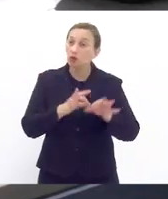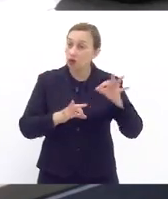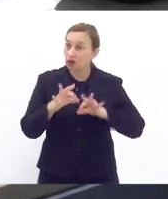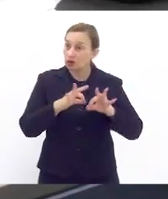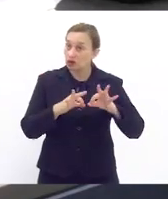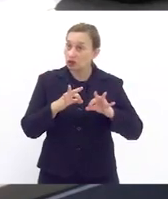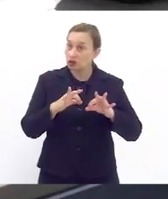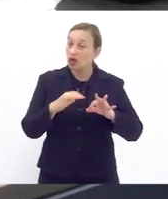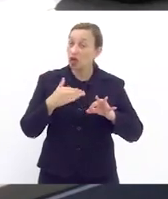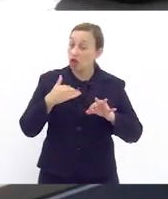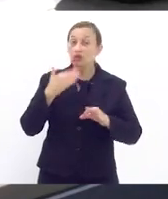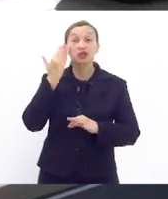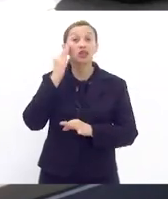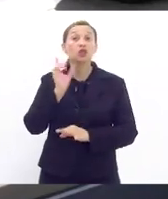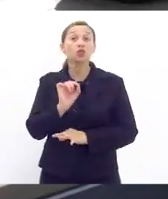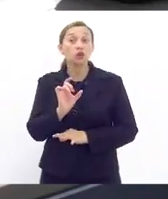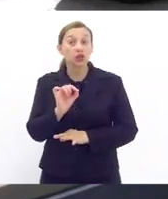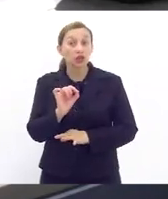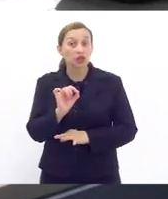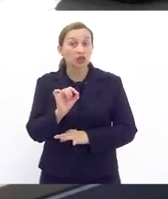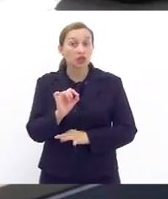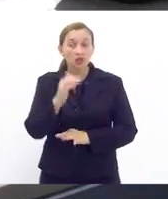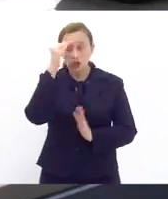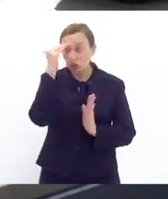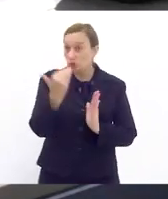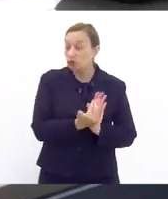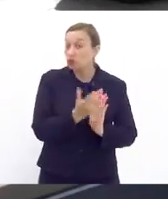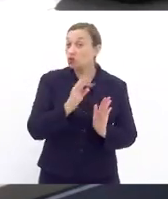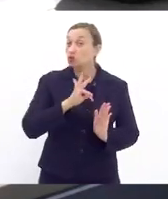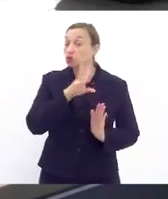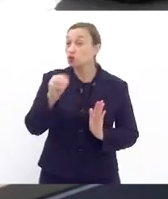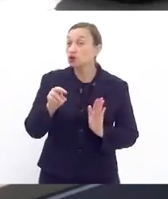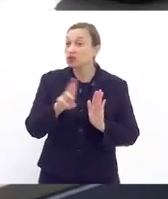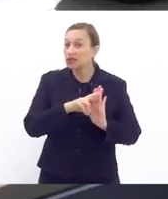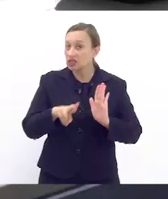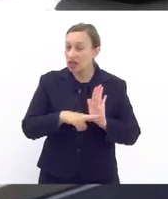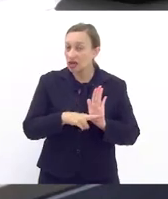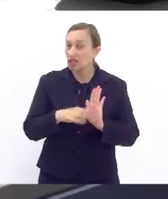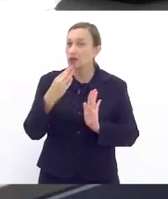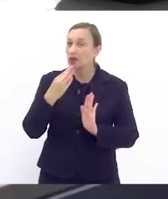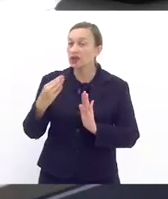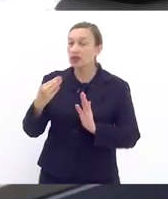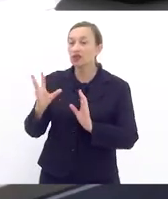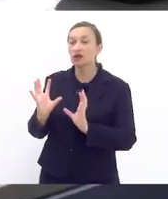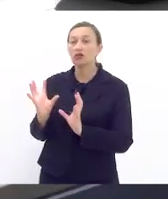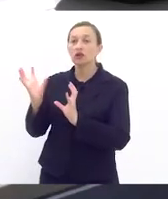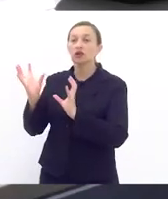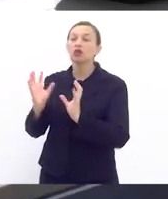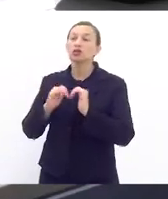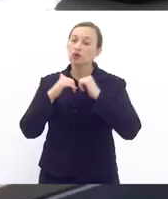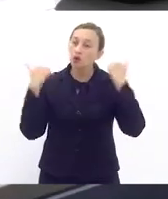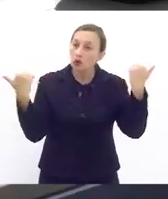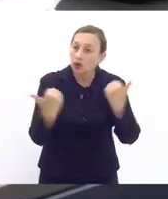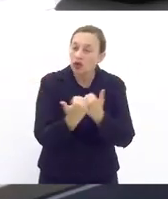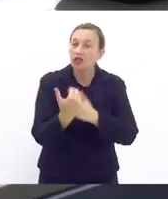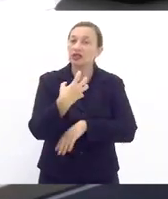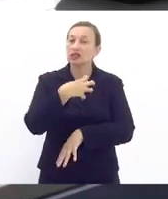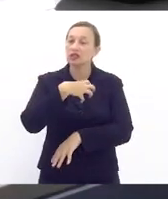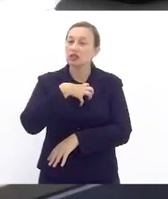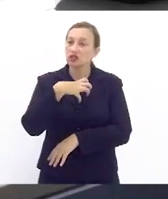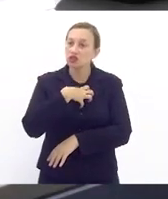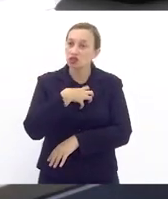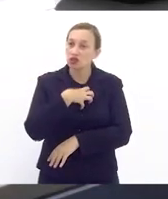plano eu estou entendendo que foi um cumpridas todas as etapas do congresso e que a sentiu nesse sentido